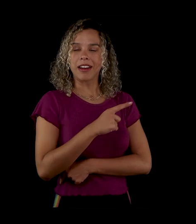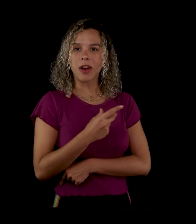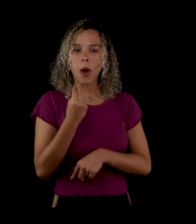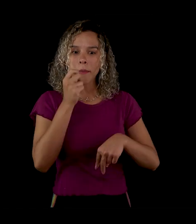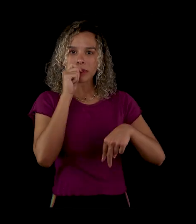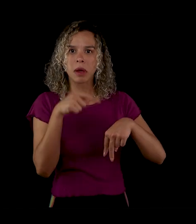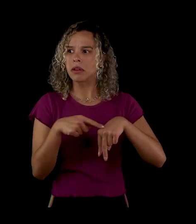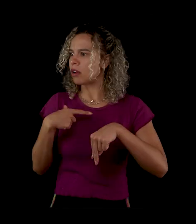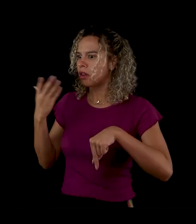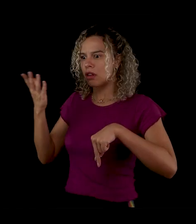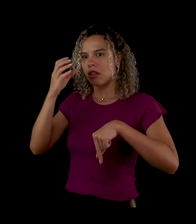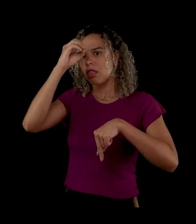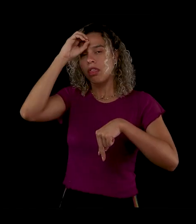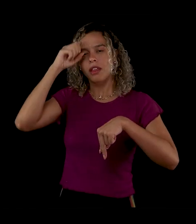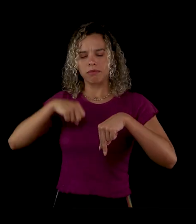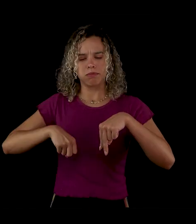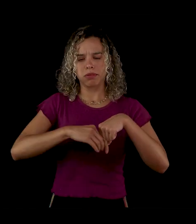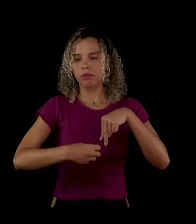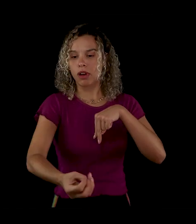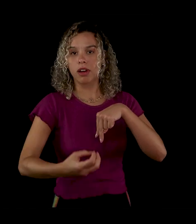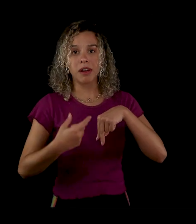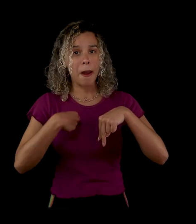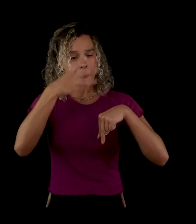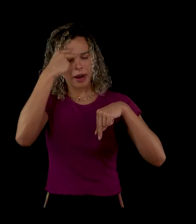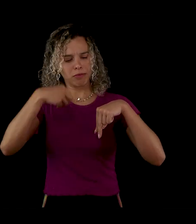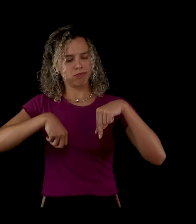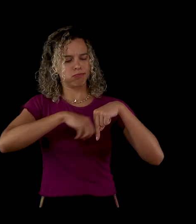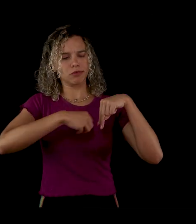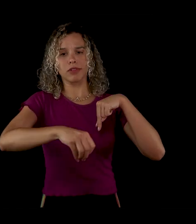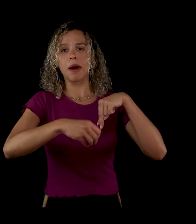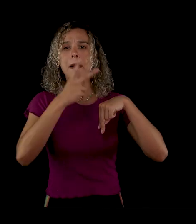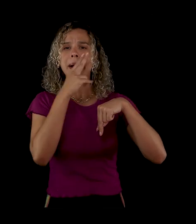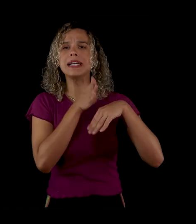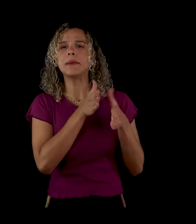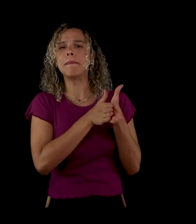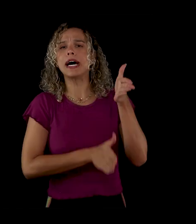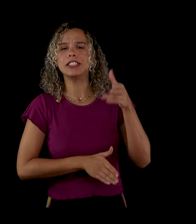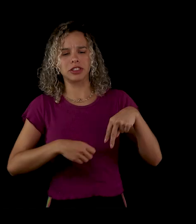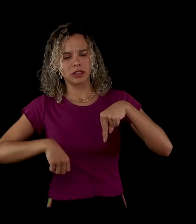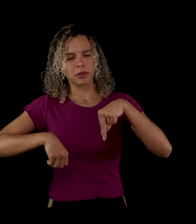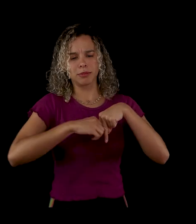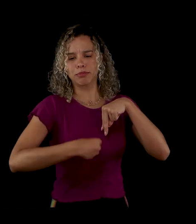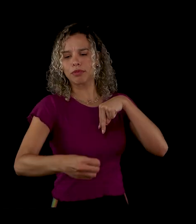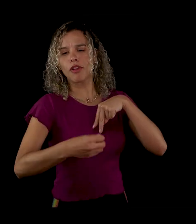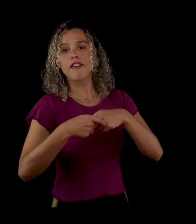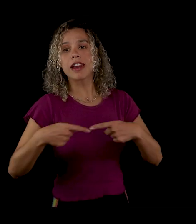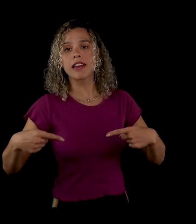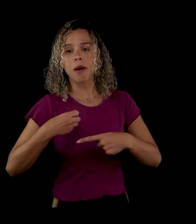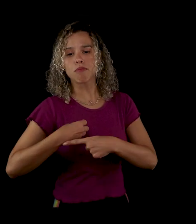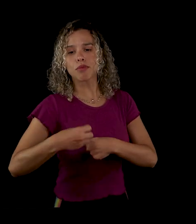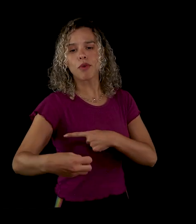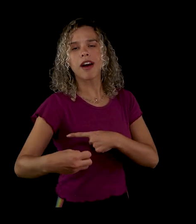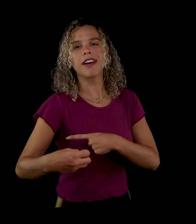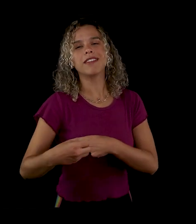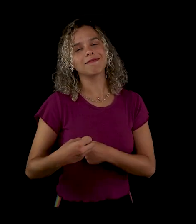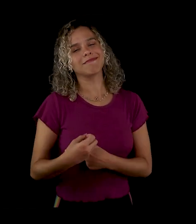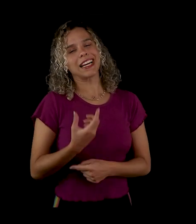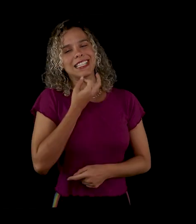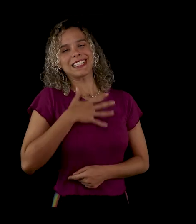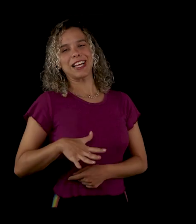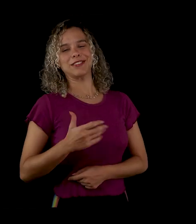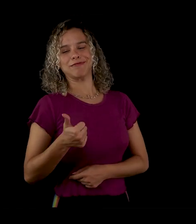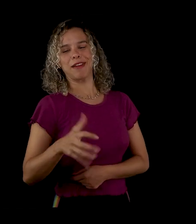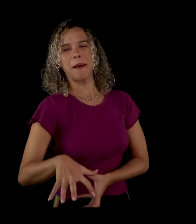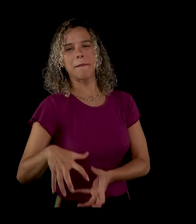O cara nem sabia o que aconteceu. Ele serviu de parede para a bola sair a favor